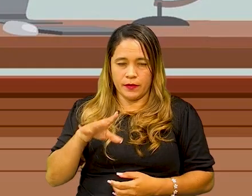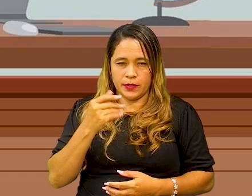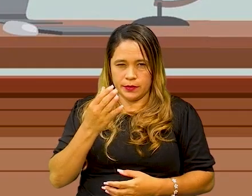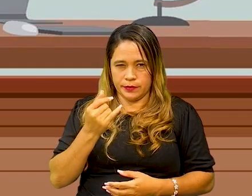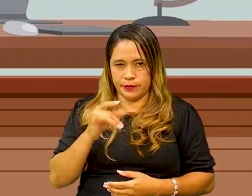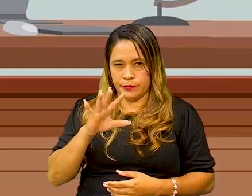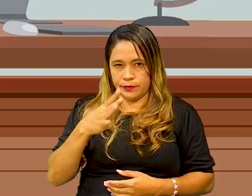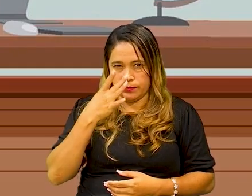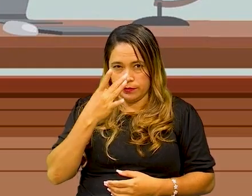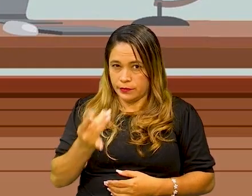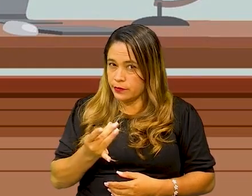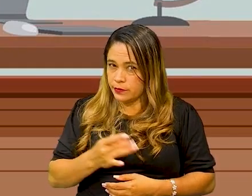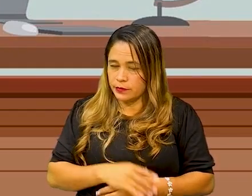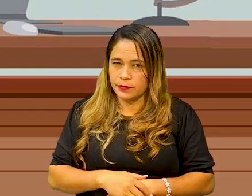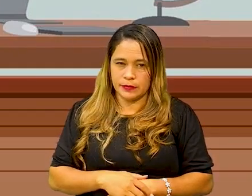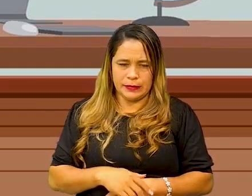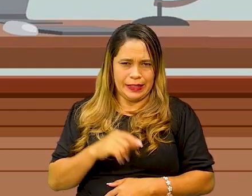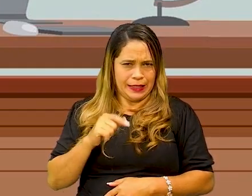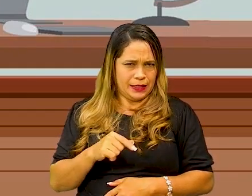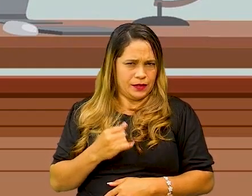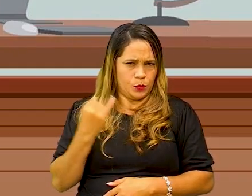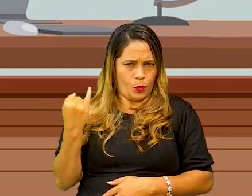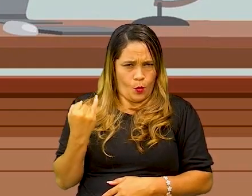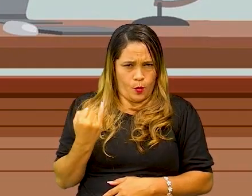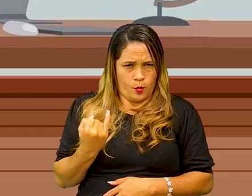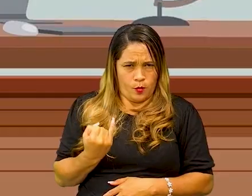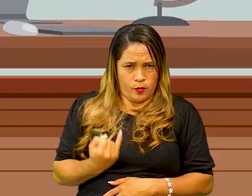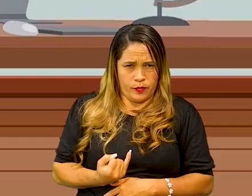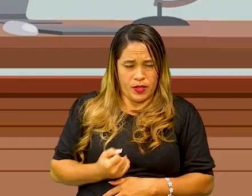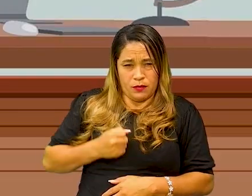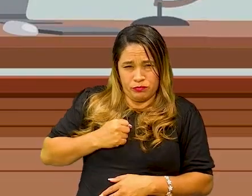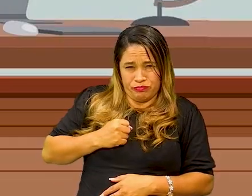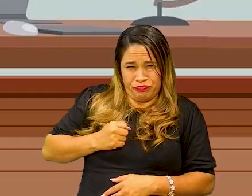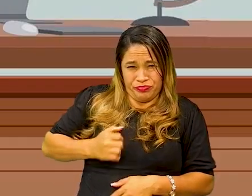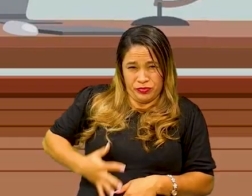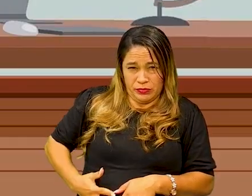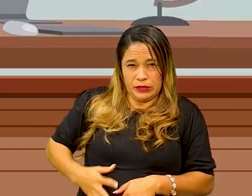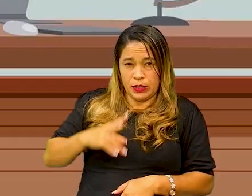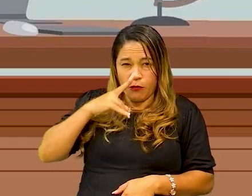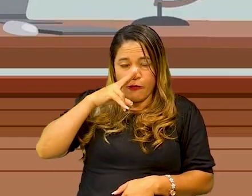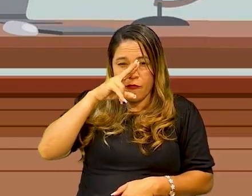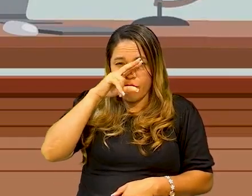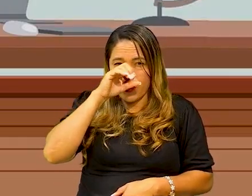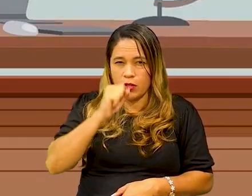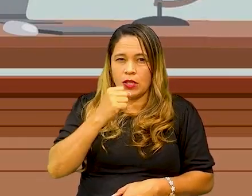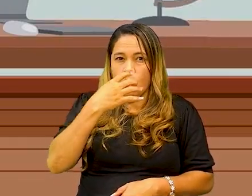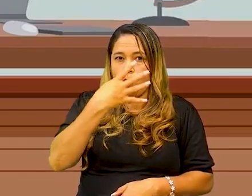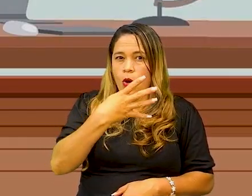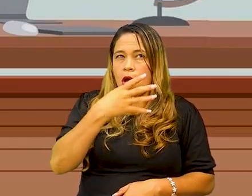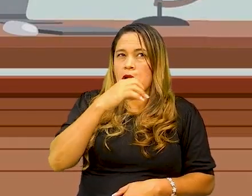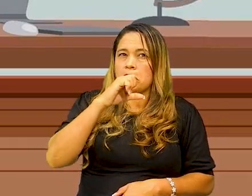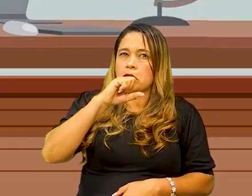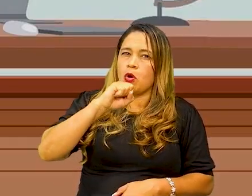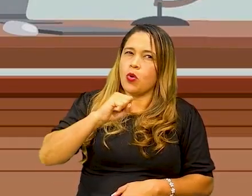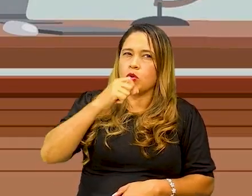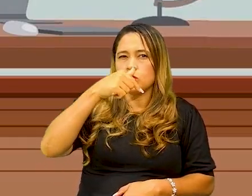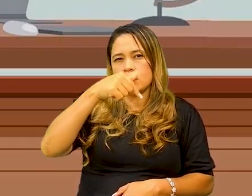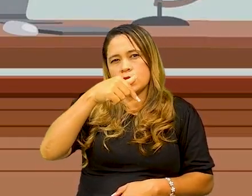agora. Cara, essa desidratação do cólera, ela é tão severa que em 48,